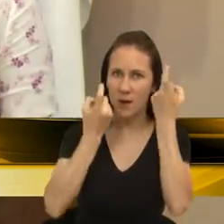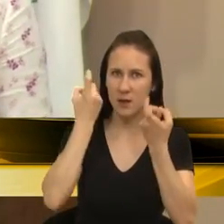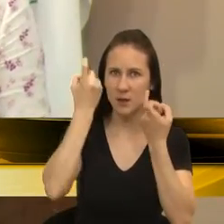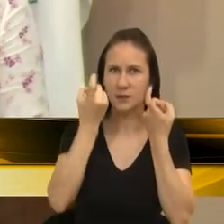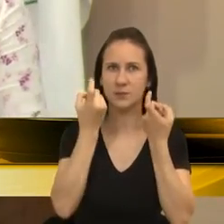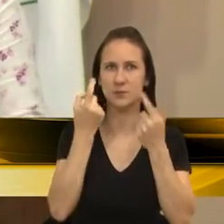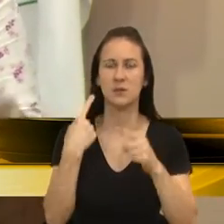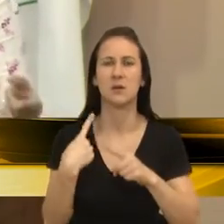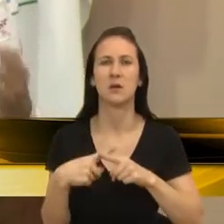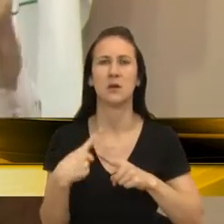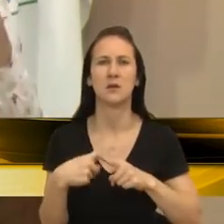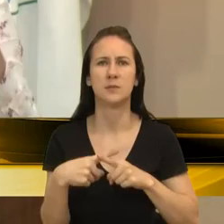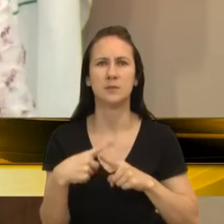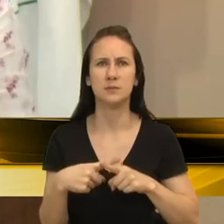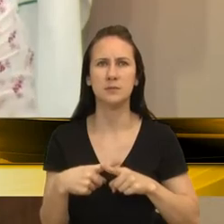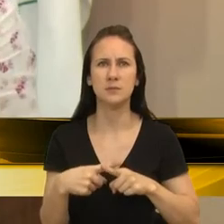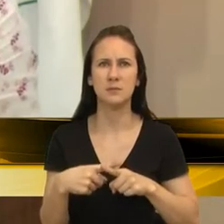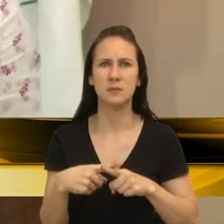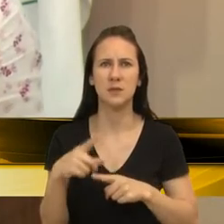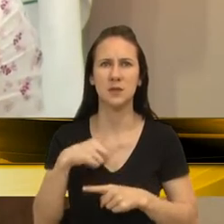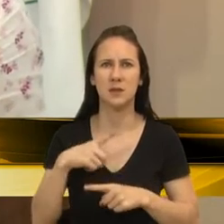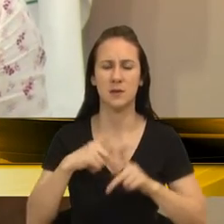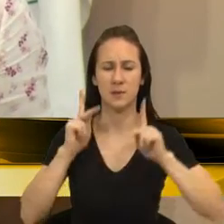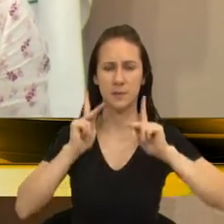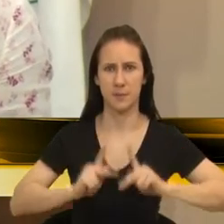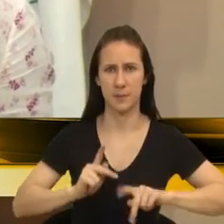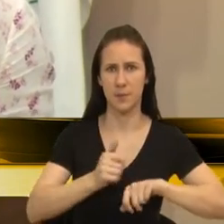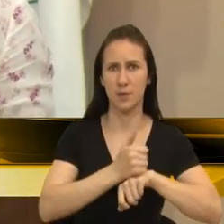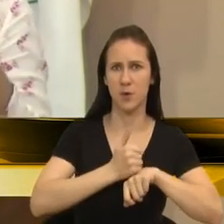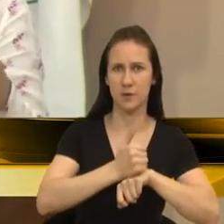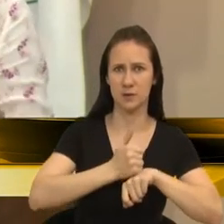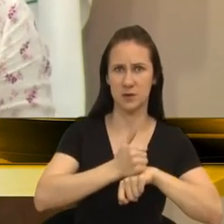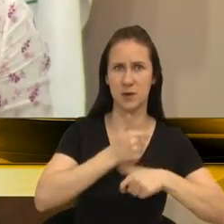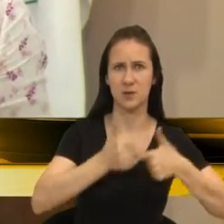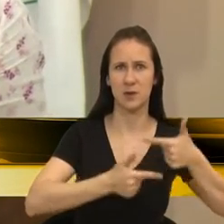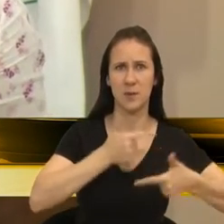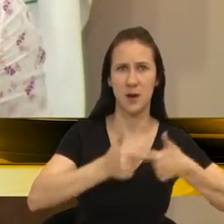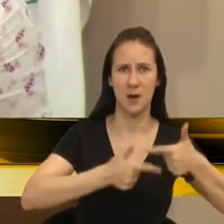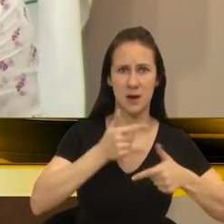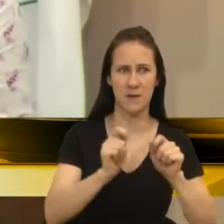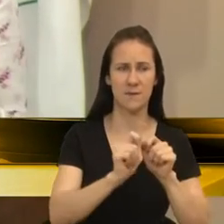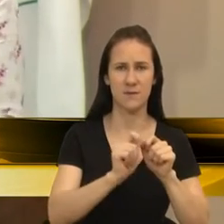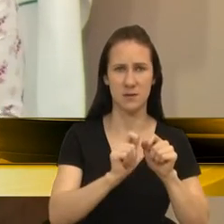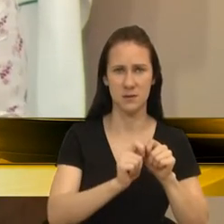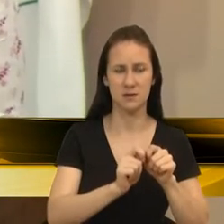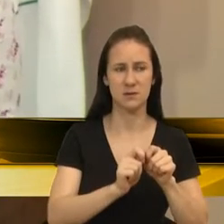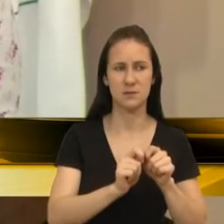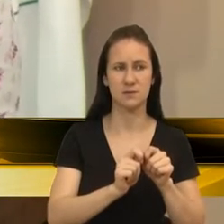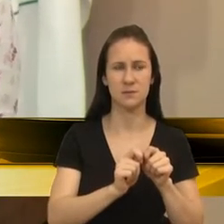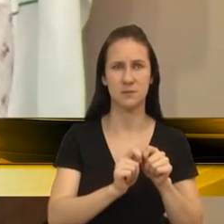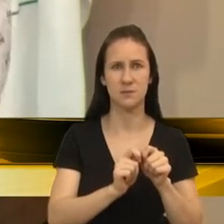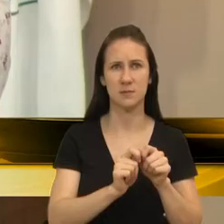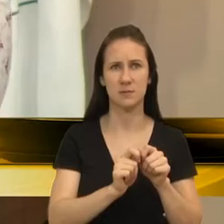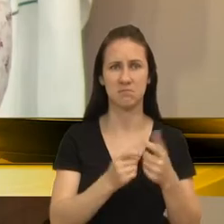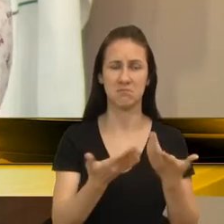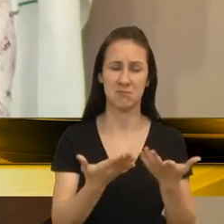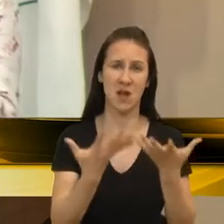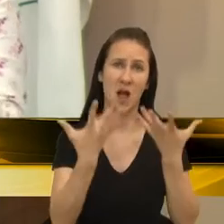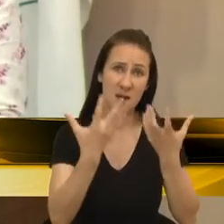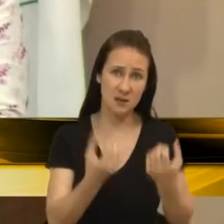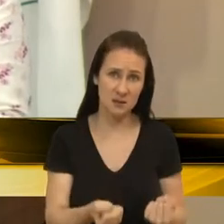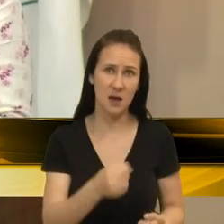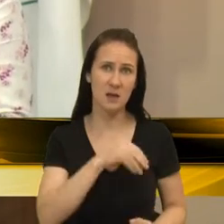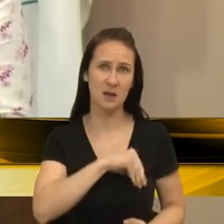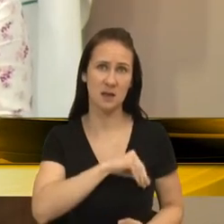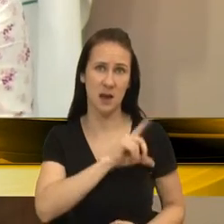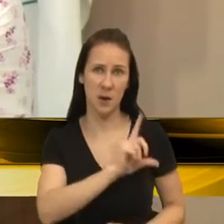porque, tanto por parte dos trabalhadores, que trabalham ali na função, e que até se submetem a trabalhar por salário mais baixo. Permite